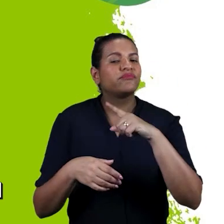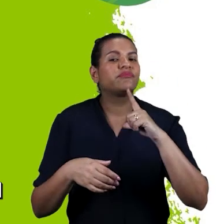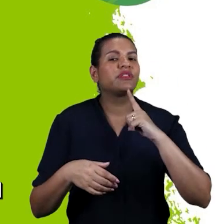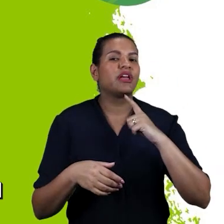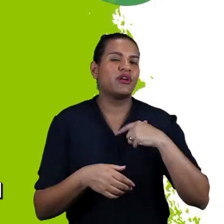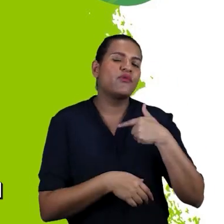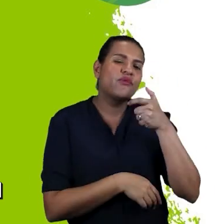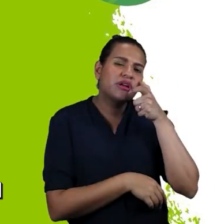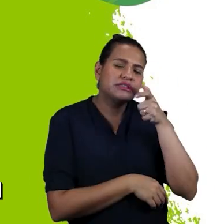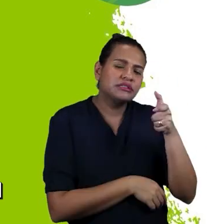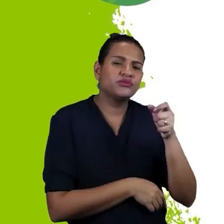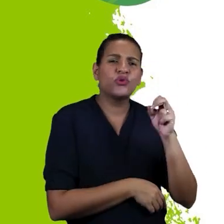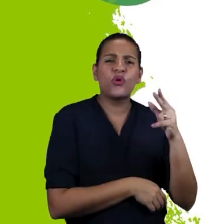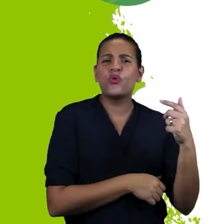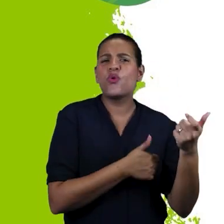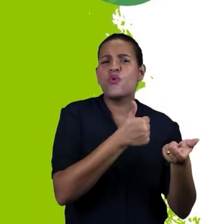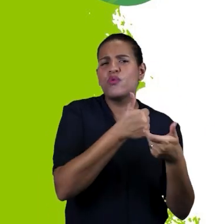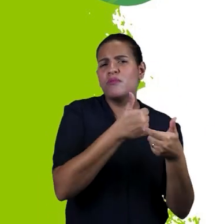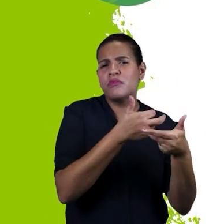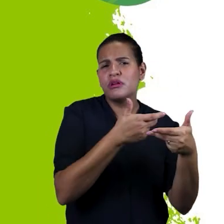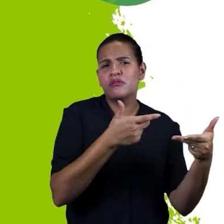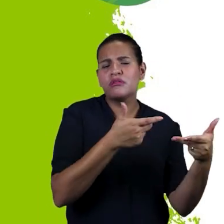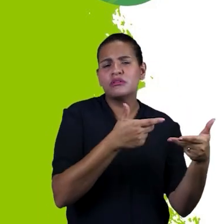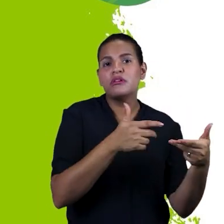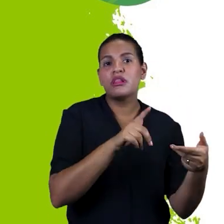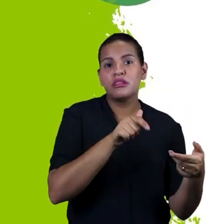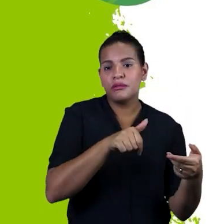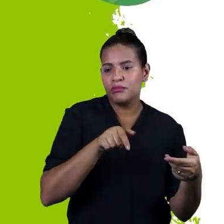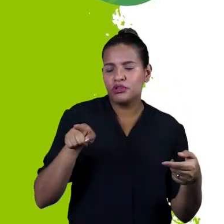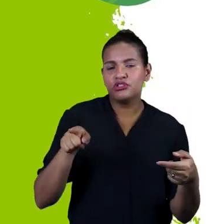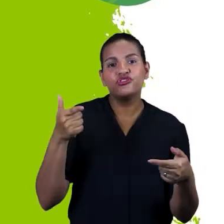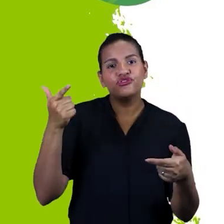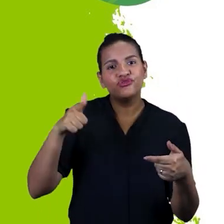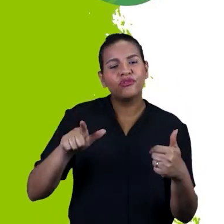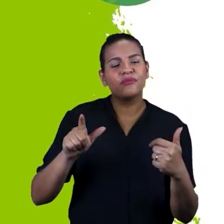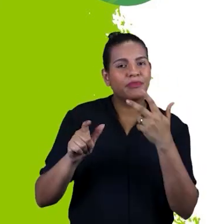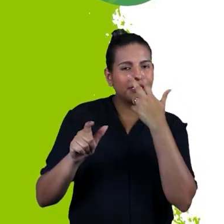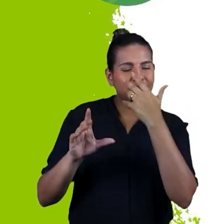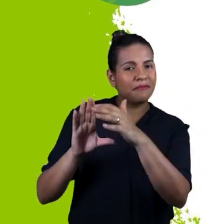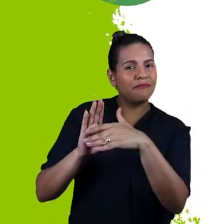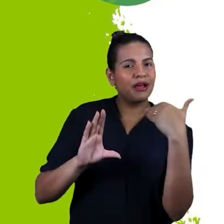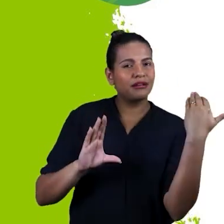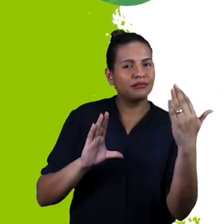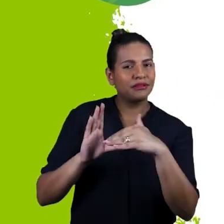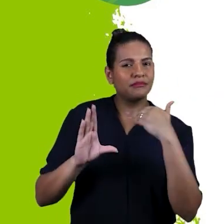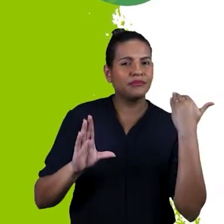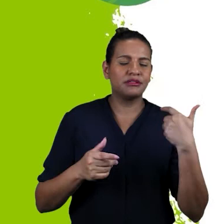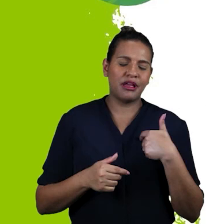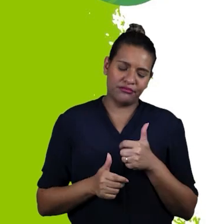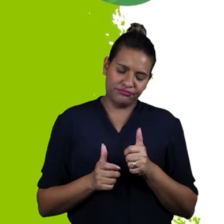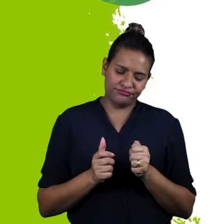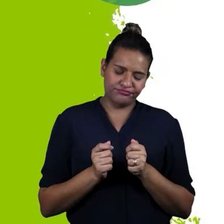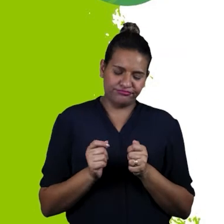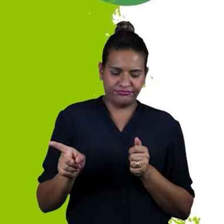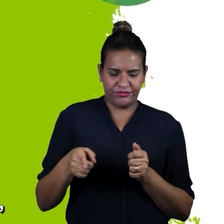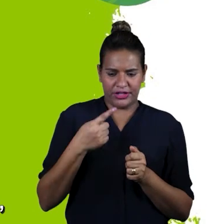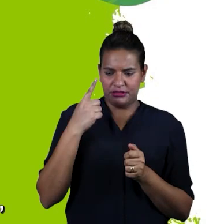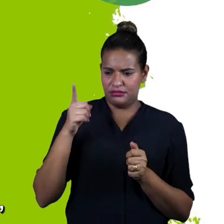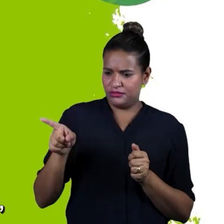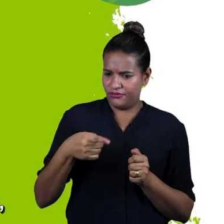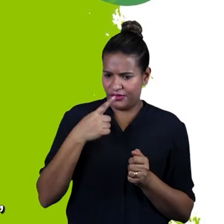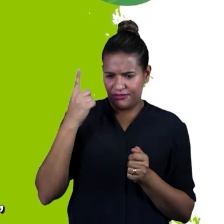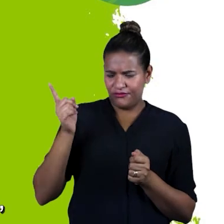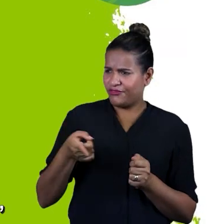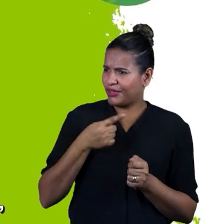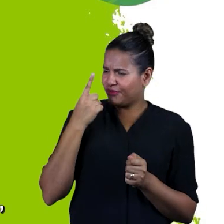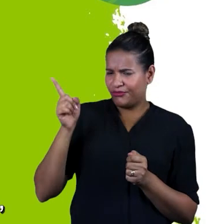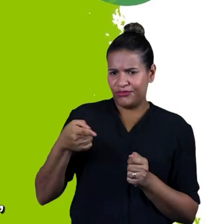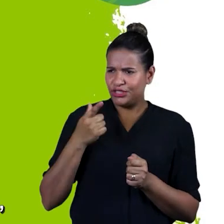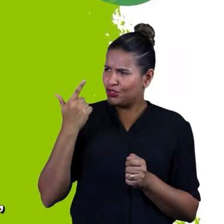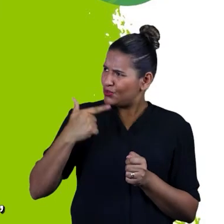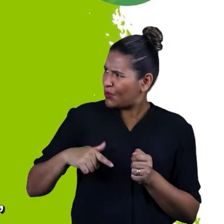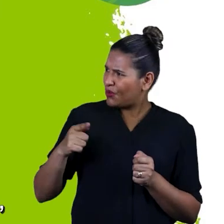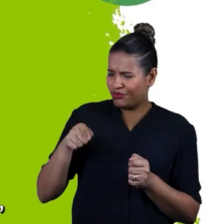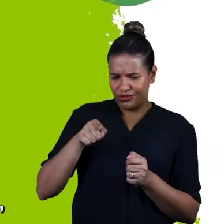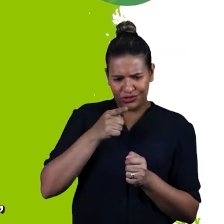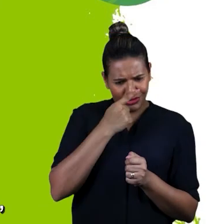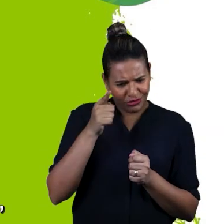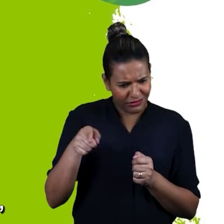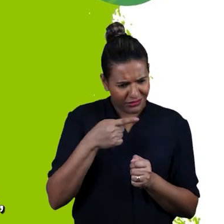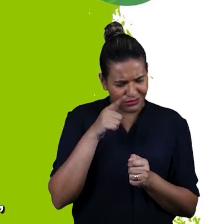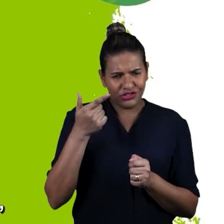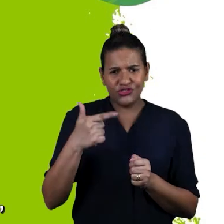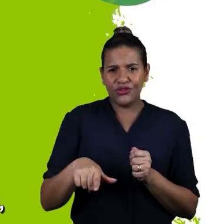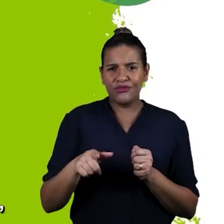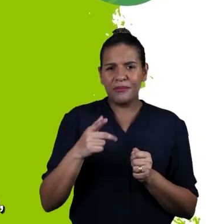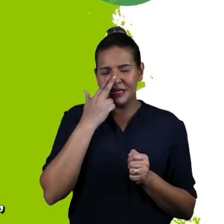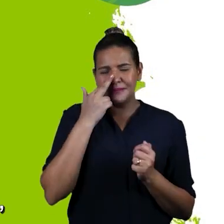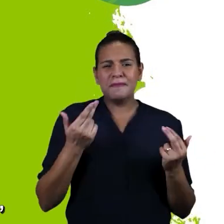da rede social, e você vai receber aquilo cada vez mais. Então, se você é uma pessoa que